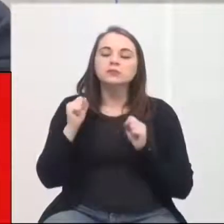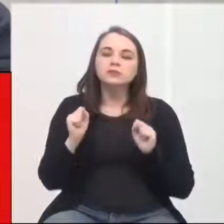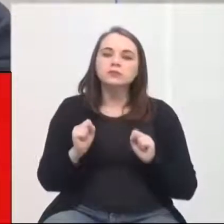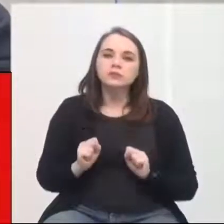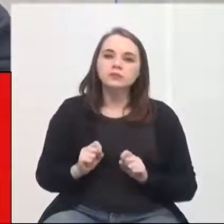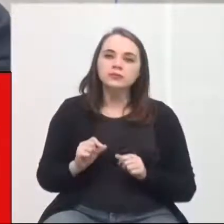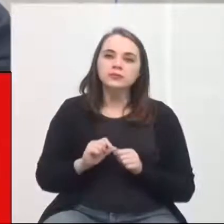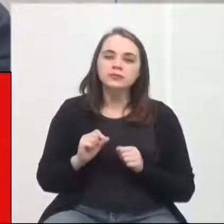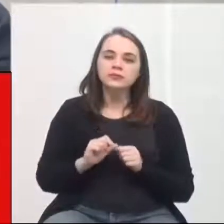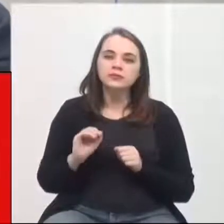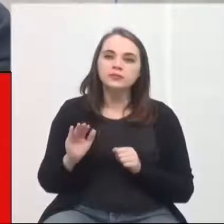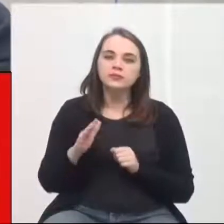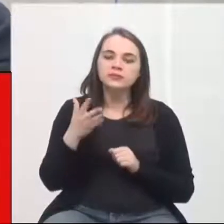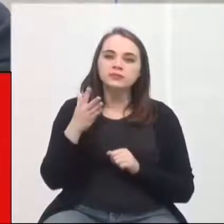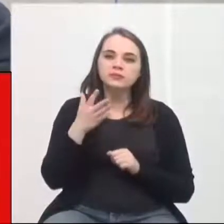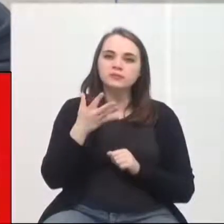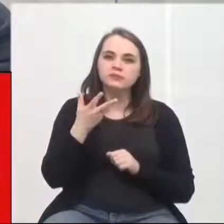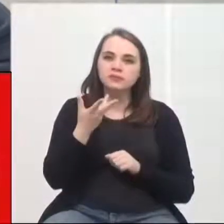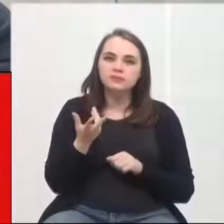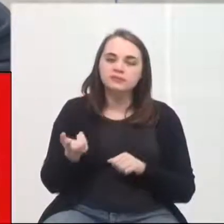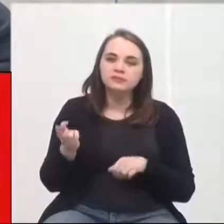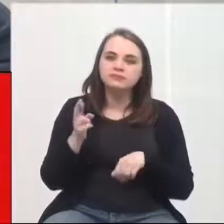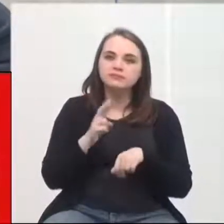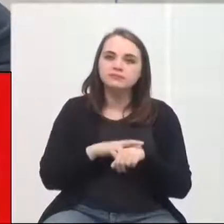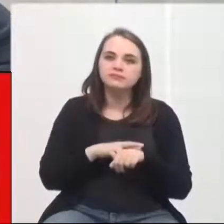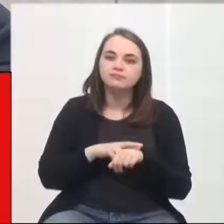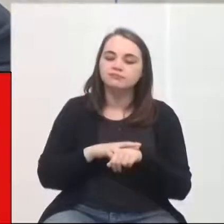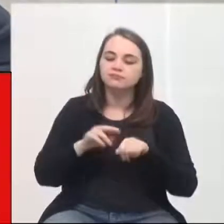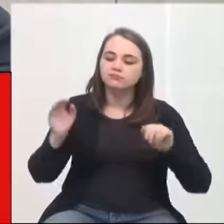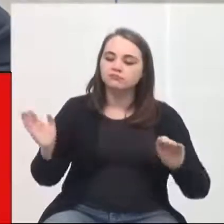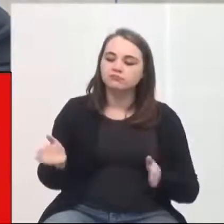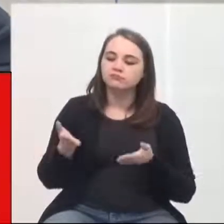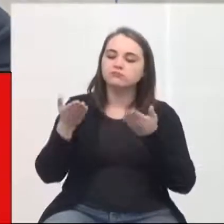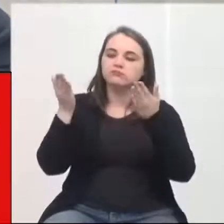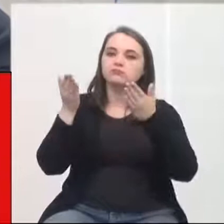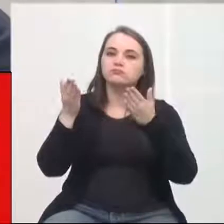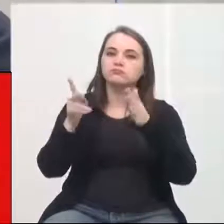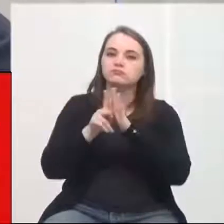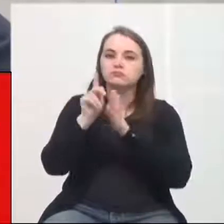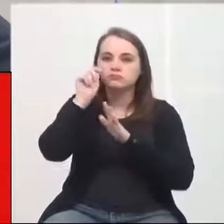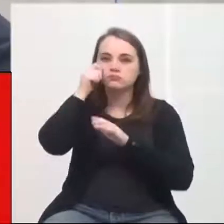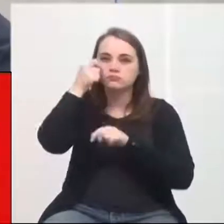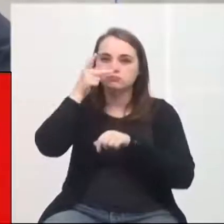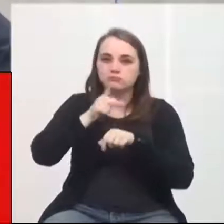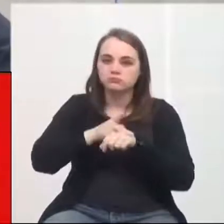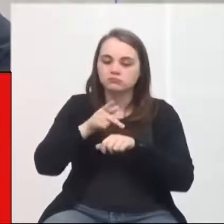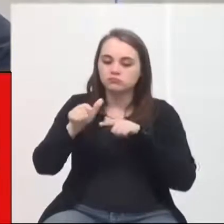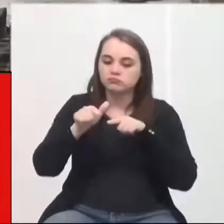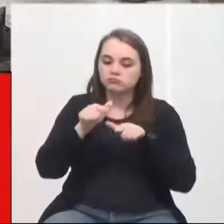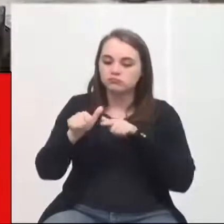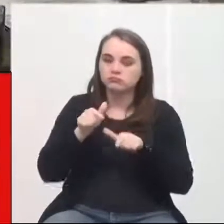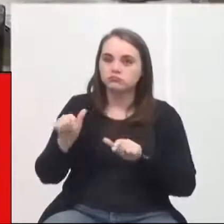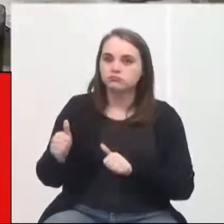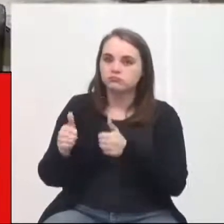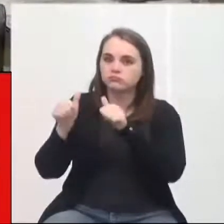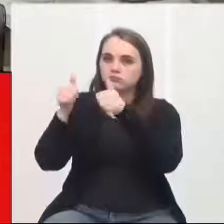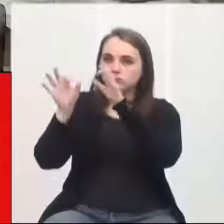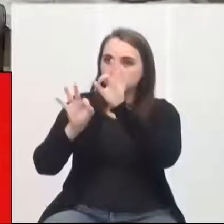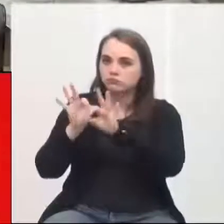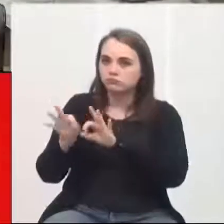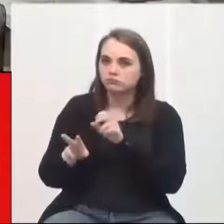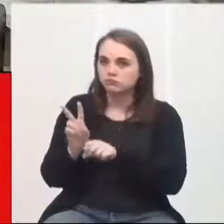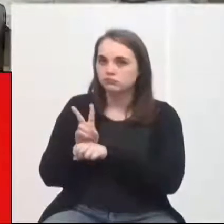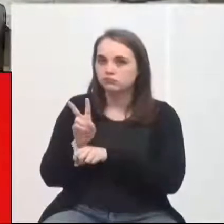de realizar a recuperação imediata do monumento em homenagem ao mineiro, bem como a manutenção do mesmo. O requerimento está em discussão. Com a palavra,